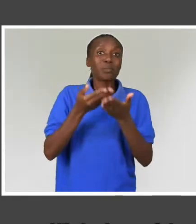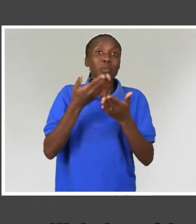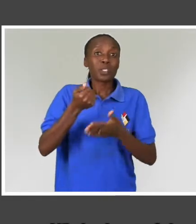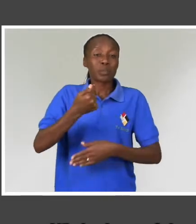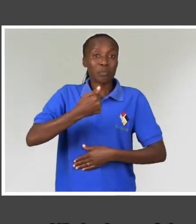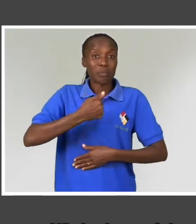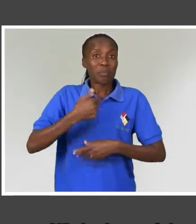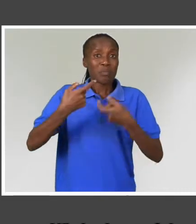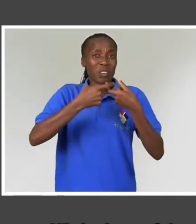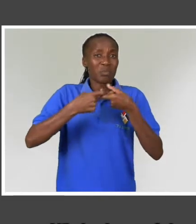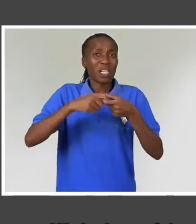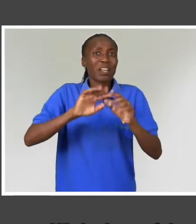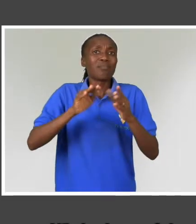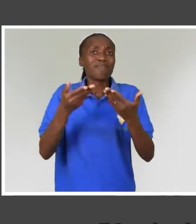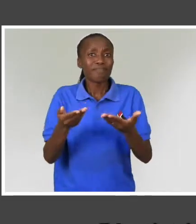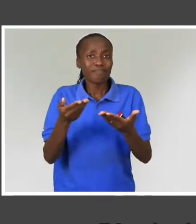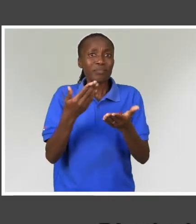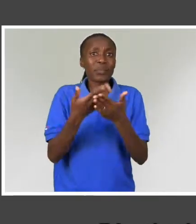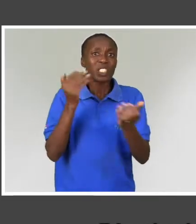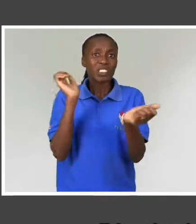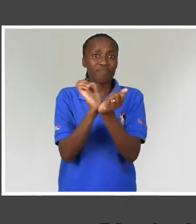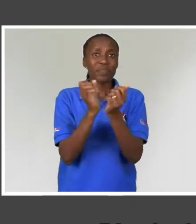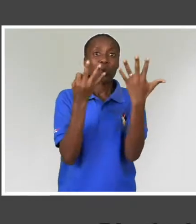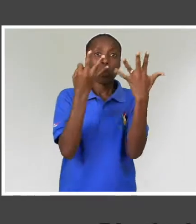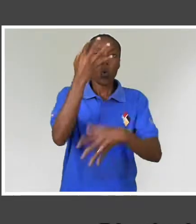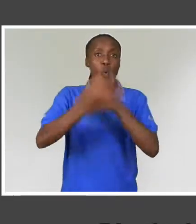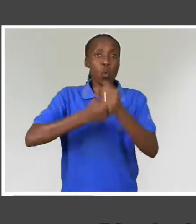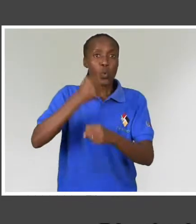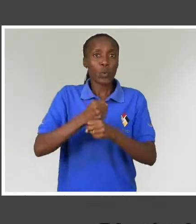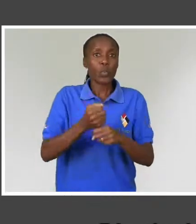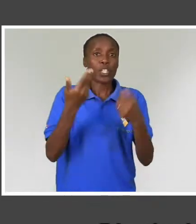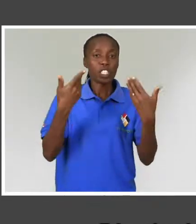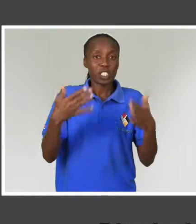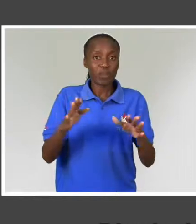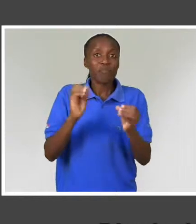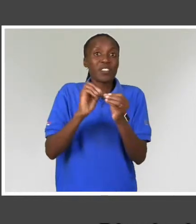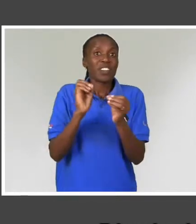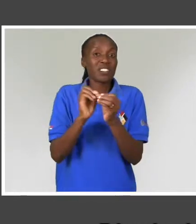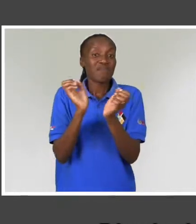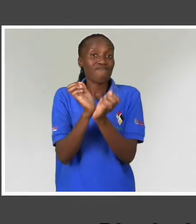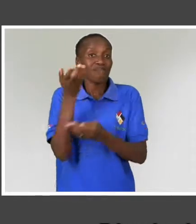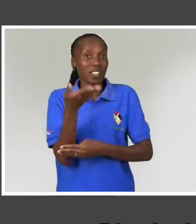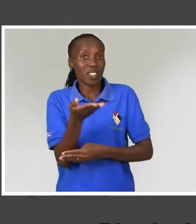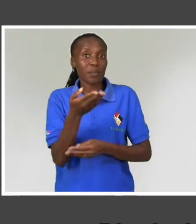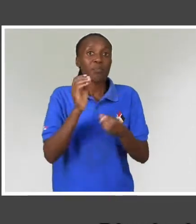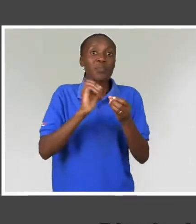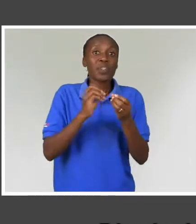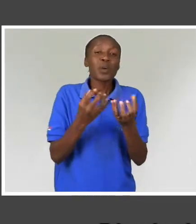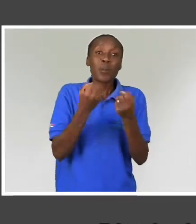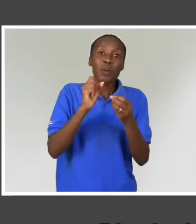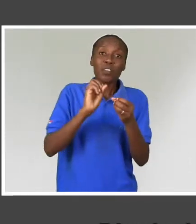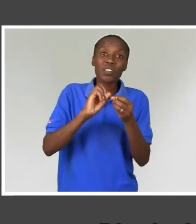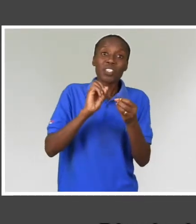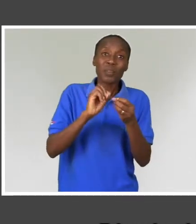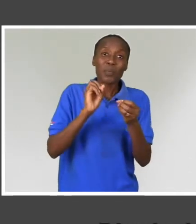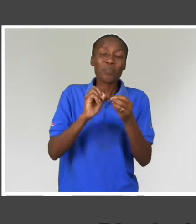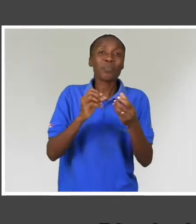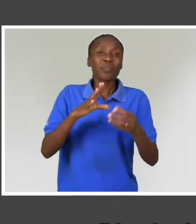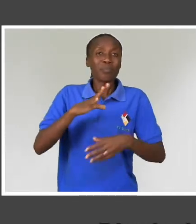trasladado a meu país, porque meus familiares estão todos aqui. Fui condenado 8 anos e agora a metade chega o 19 de junho.